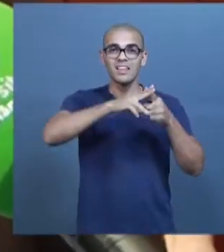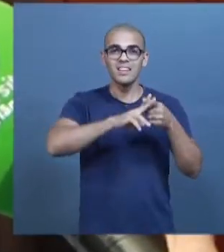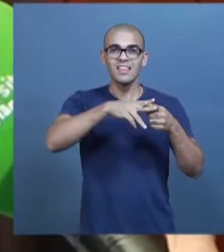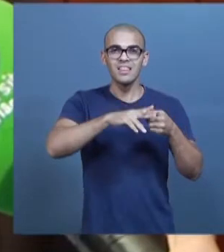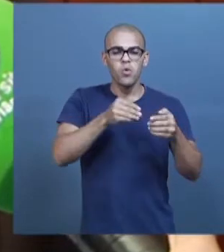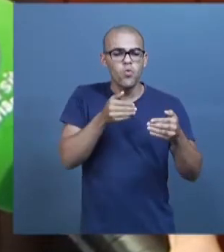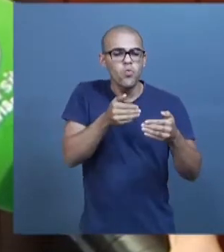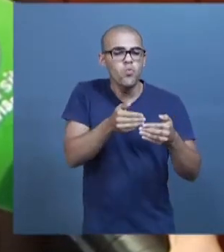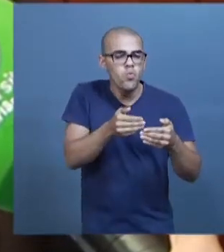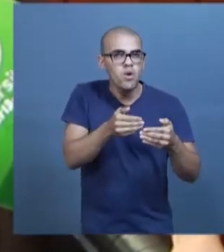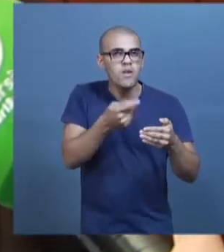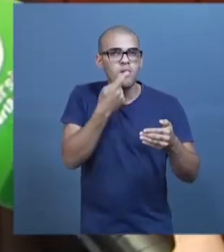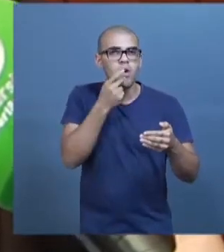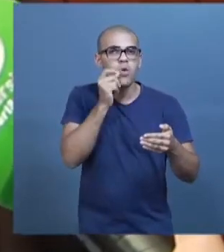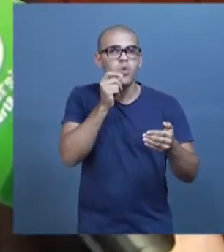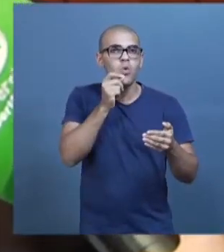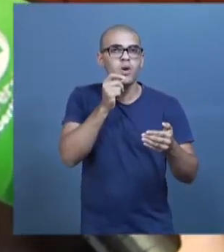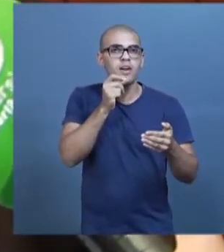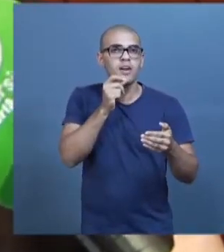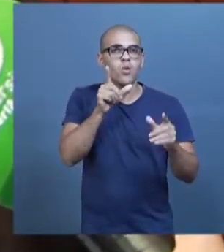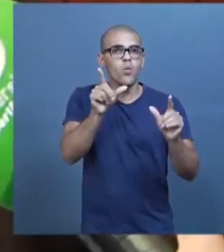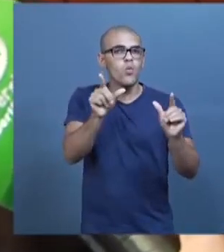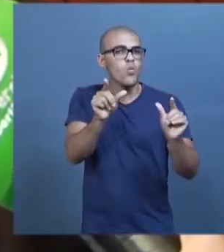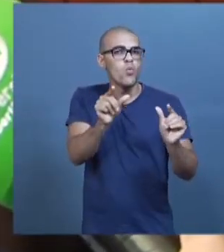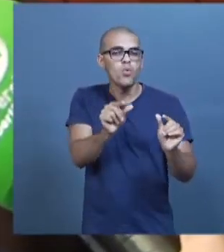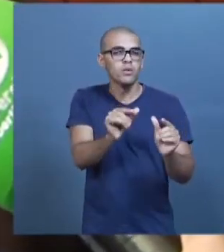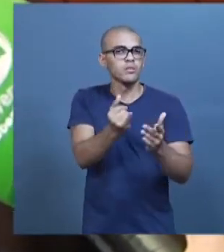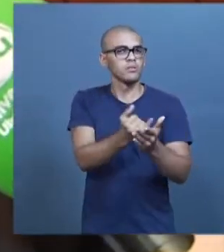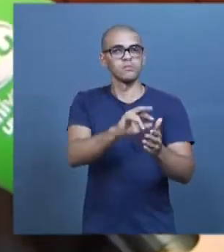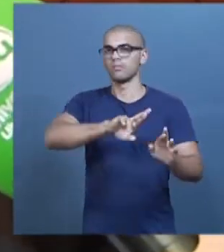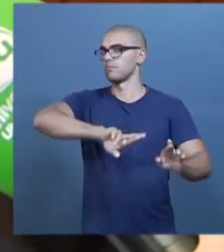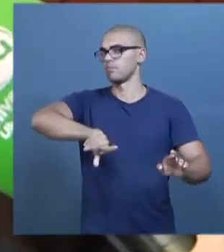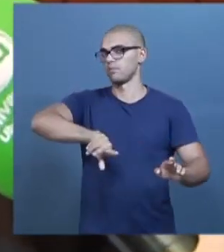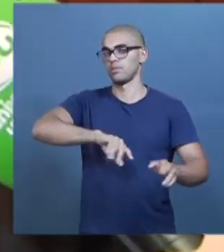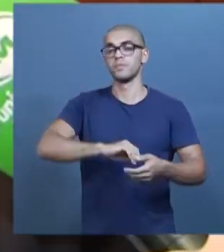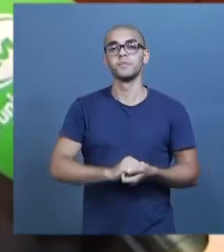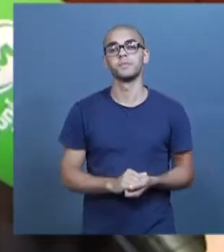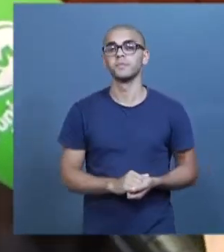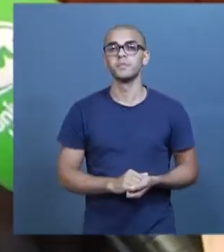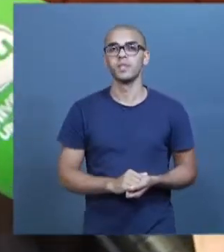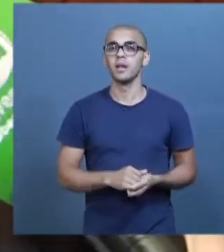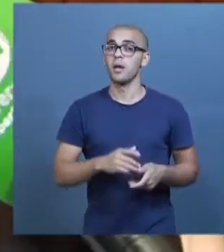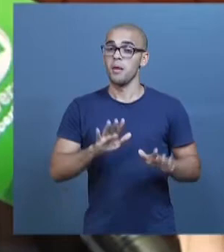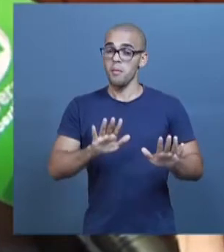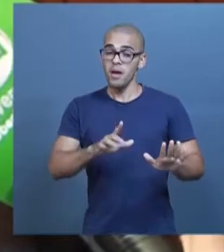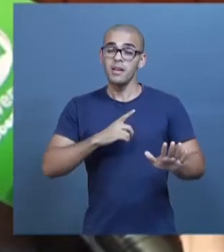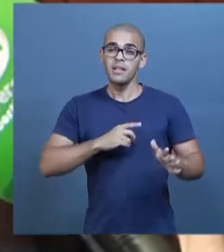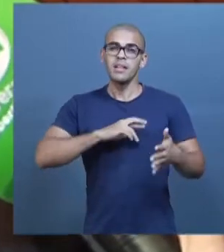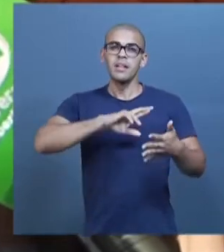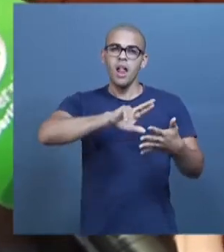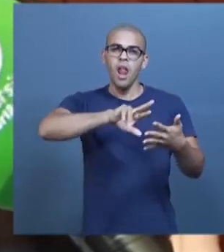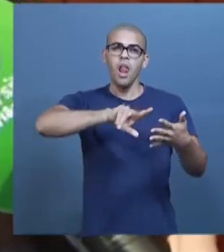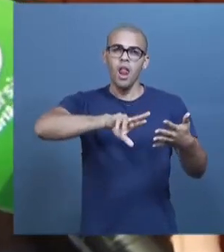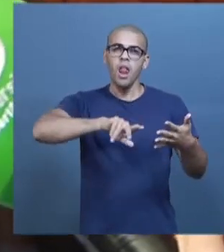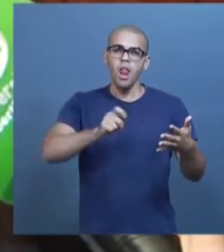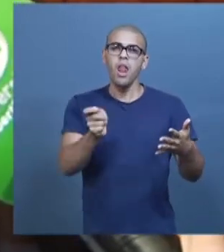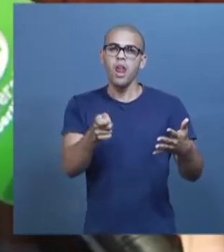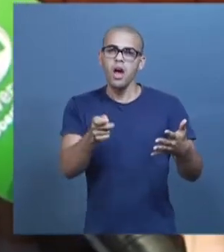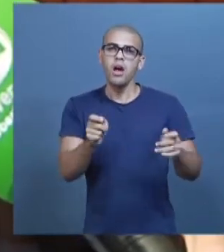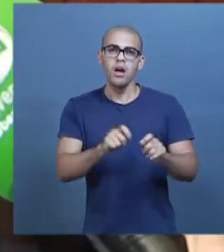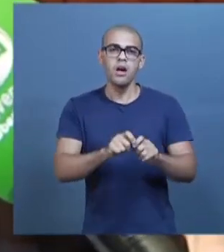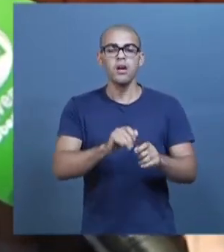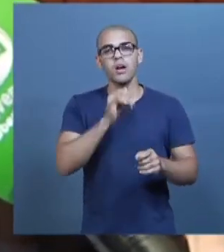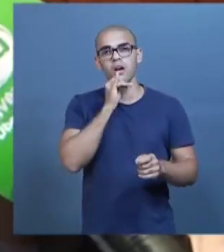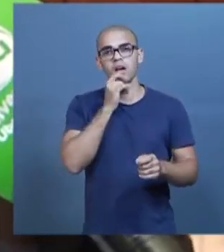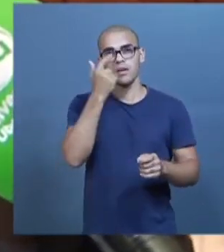significa reduzir impostos, não necessariamente. Mas algumas medidas podem ser feitas no sentido de dar, em